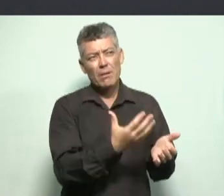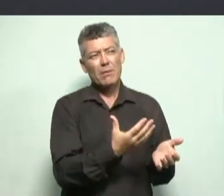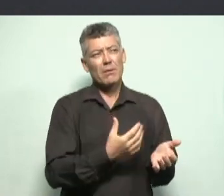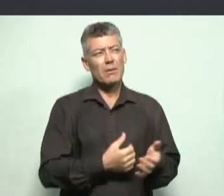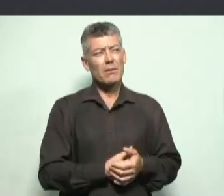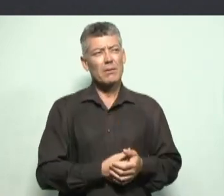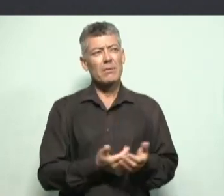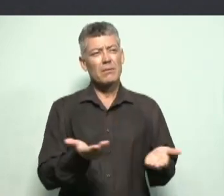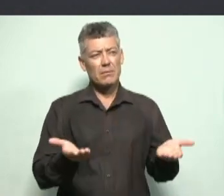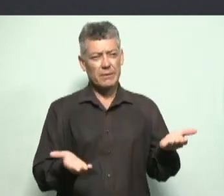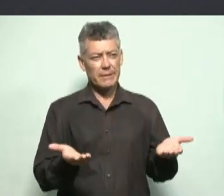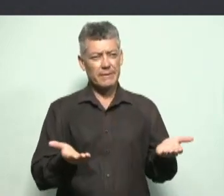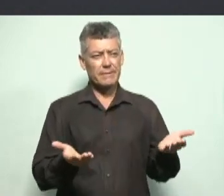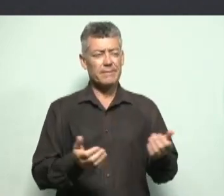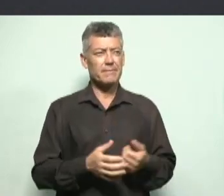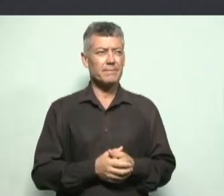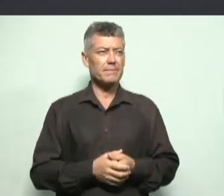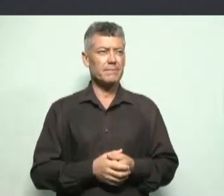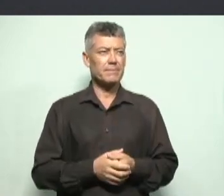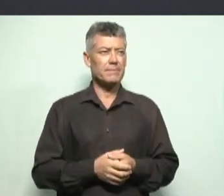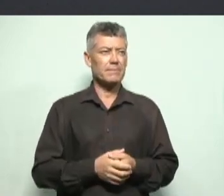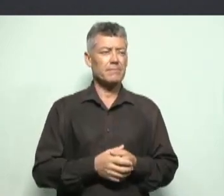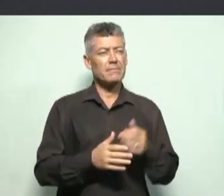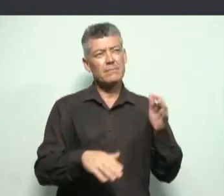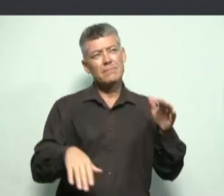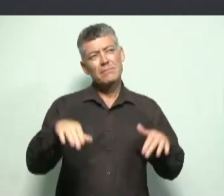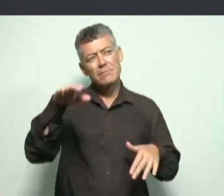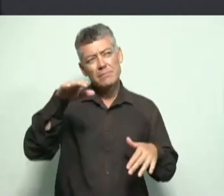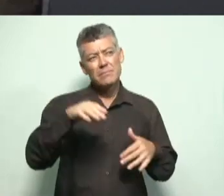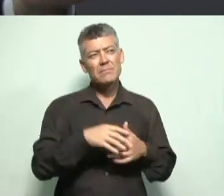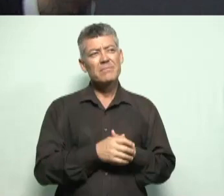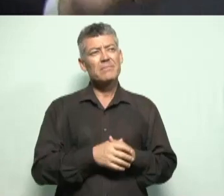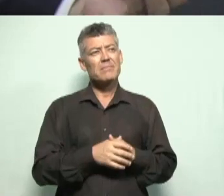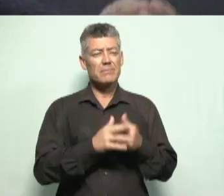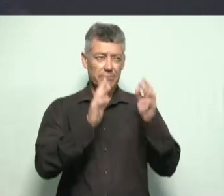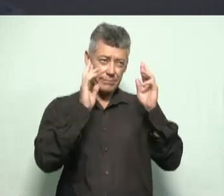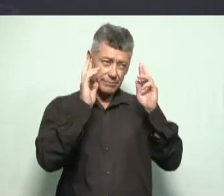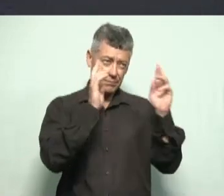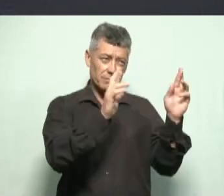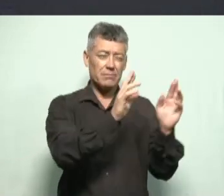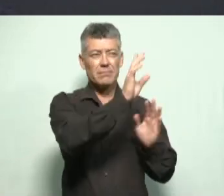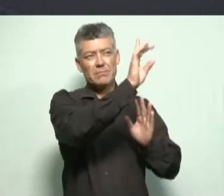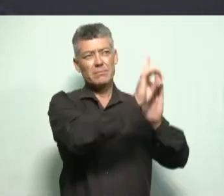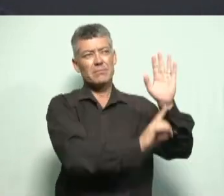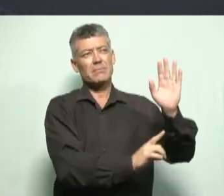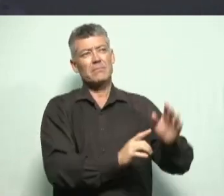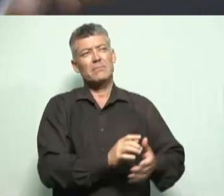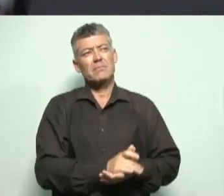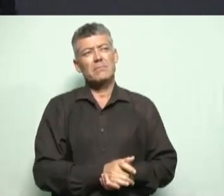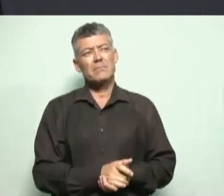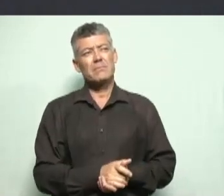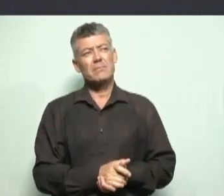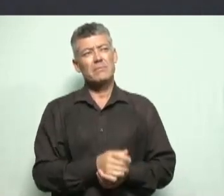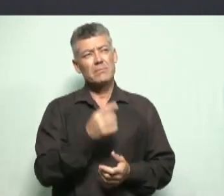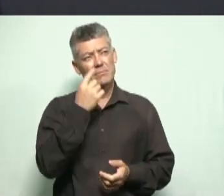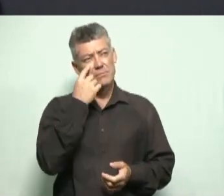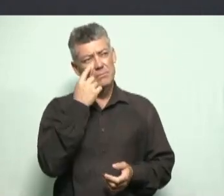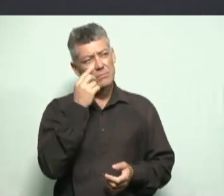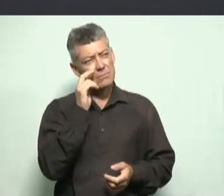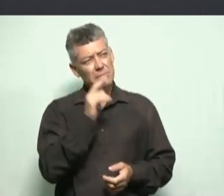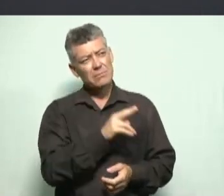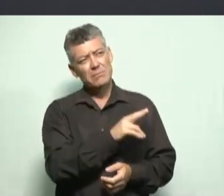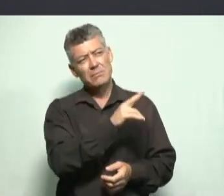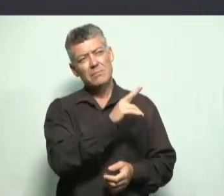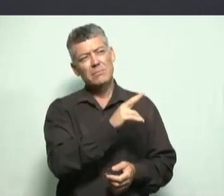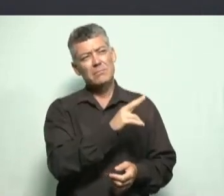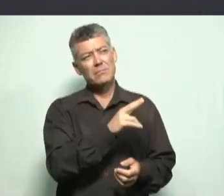é equilibrado, mas, acima de tudo, respeitando também o direito do outro. Agora, o que estão